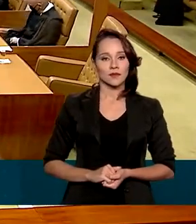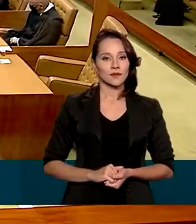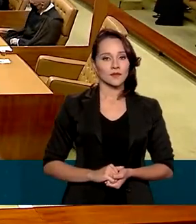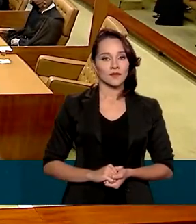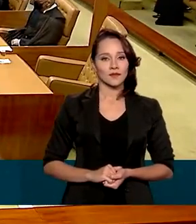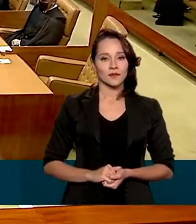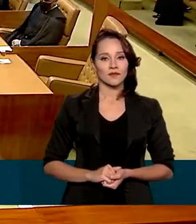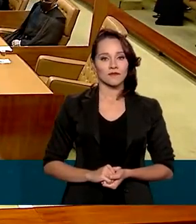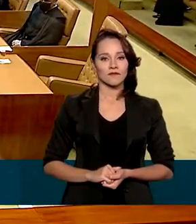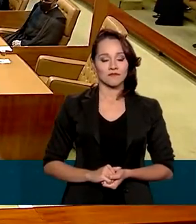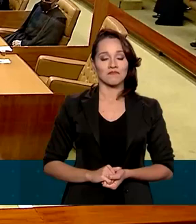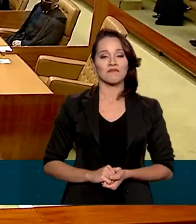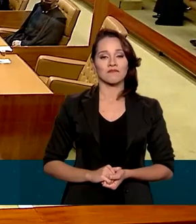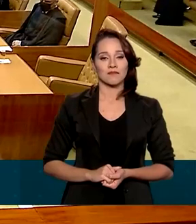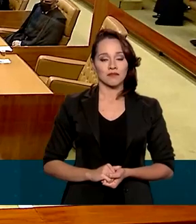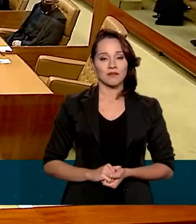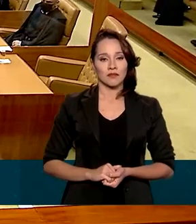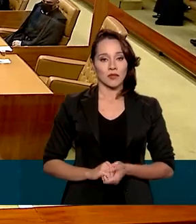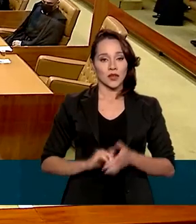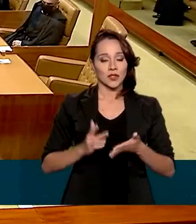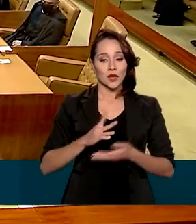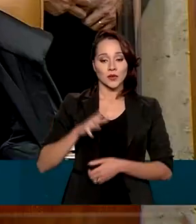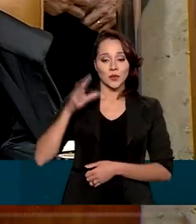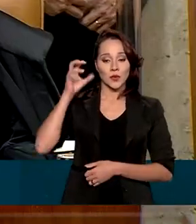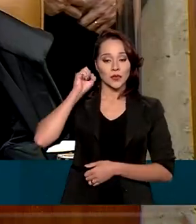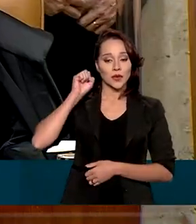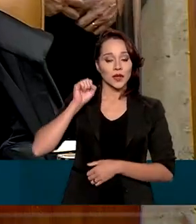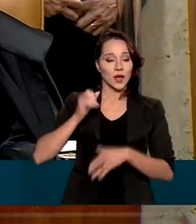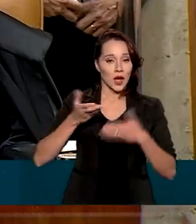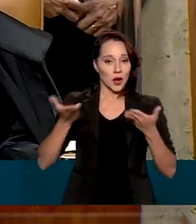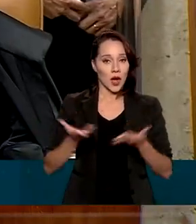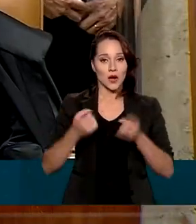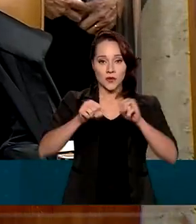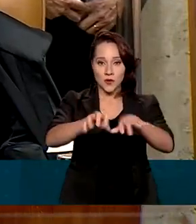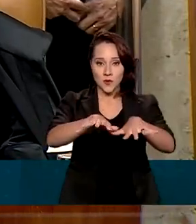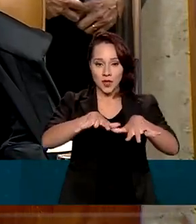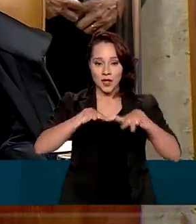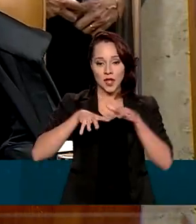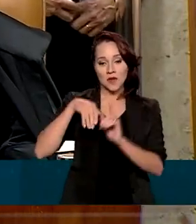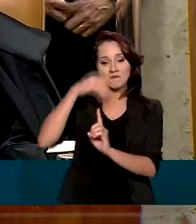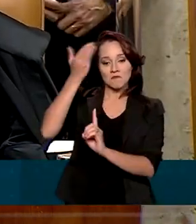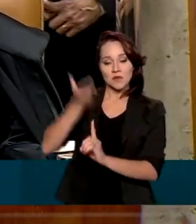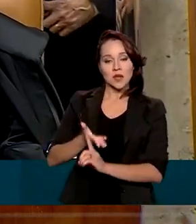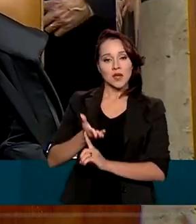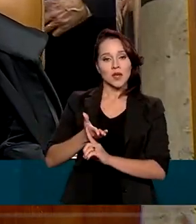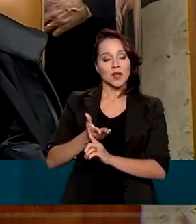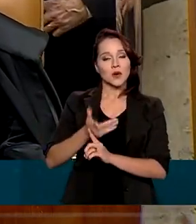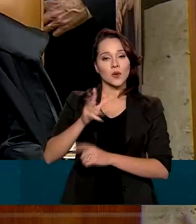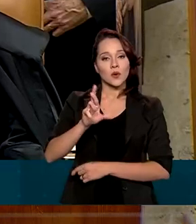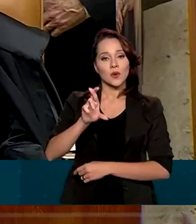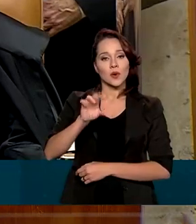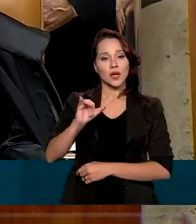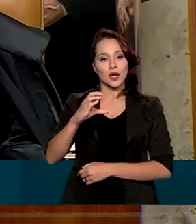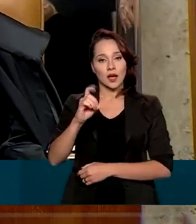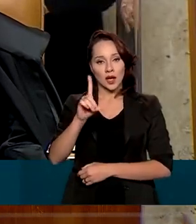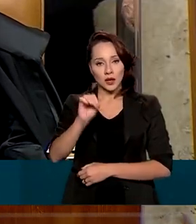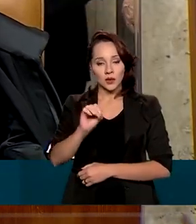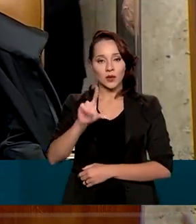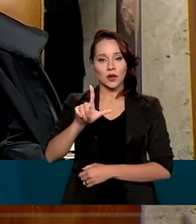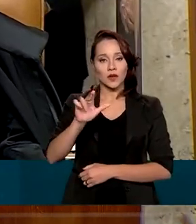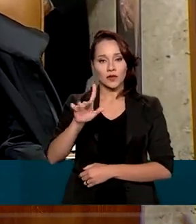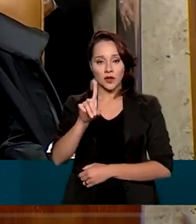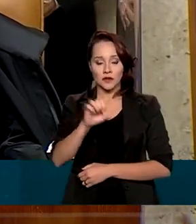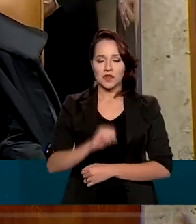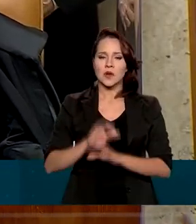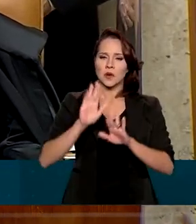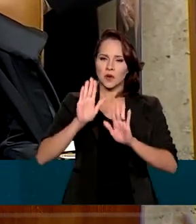Convido Sua Excelência, nosso decano no plenário, Sua Excelência o ministro Ricardo Lewandowski, o mais